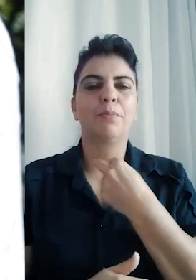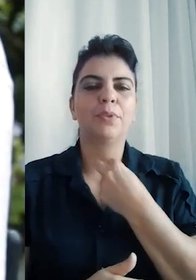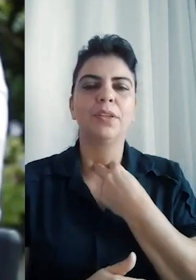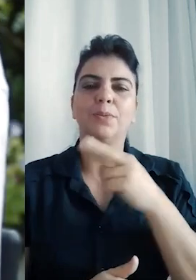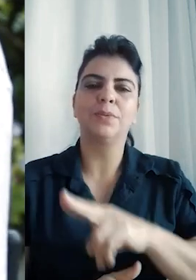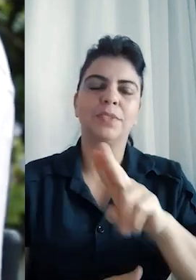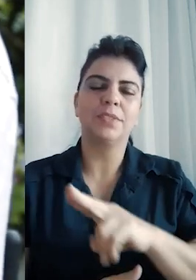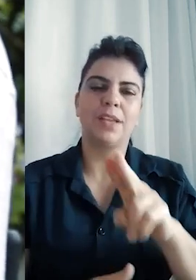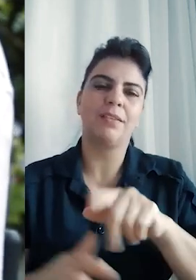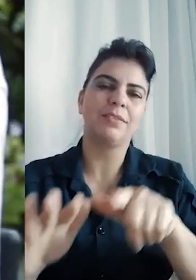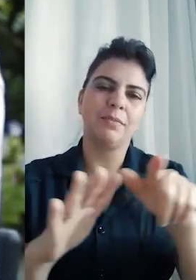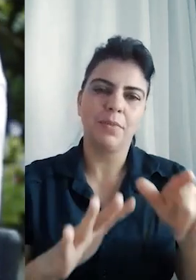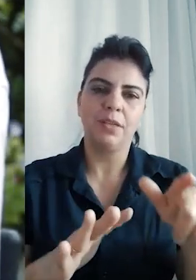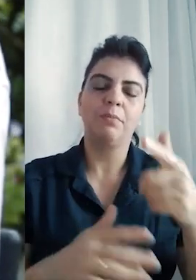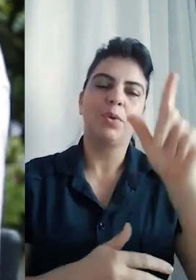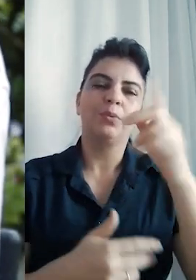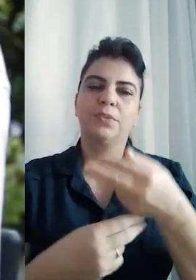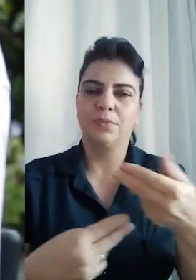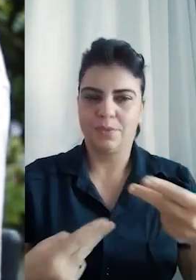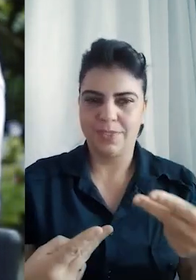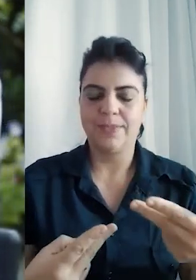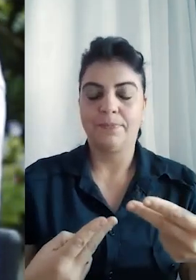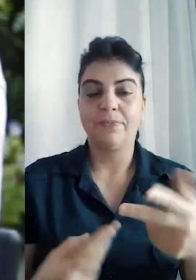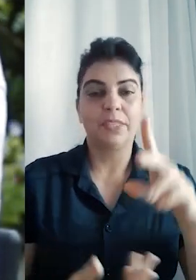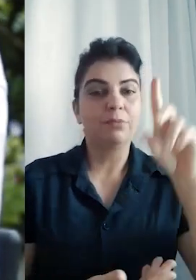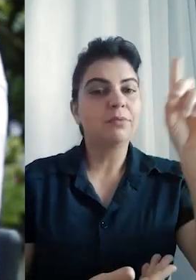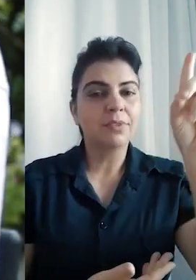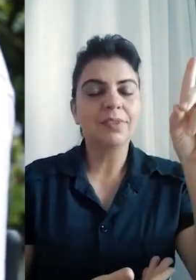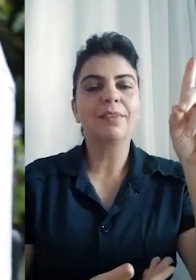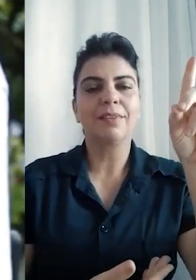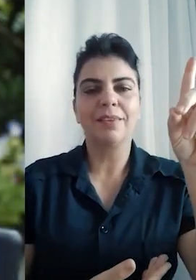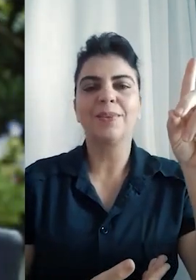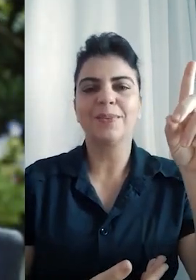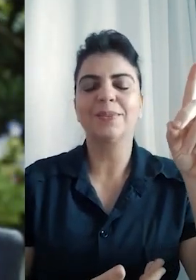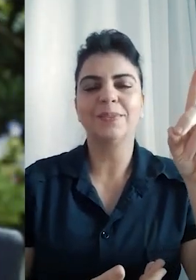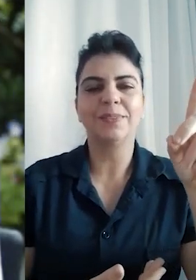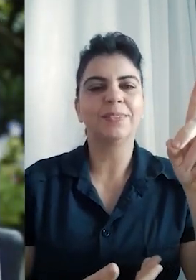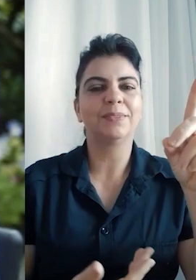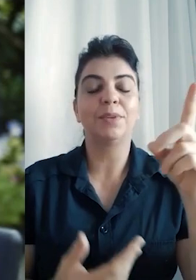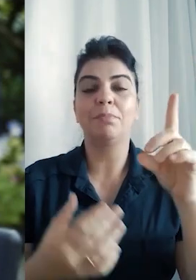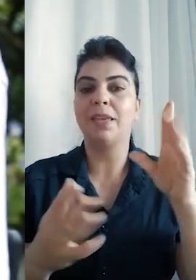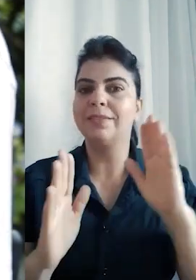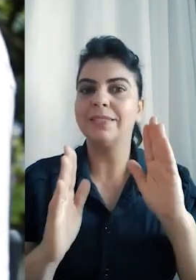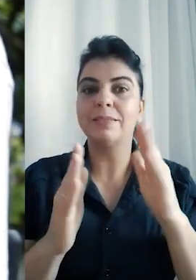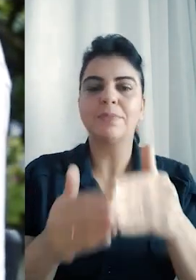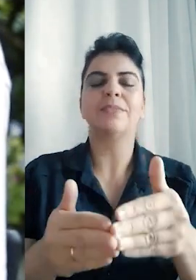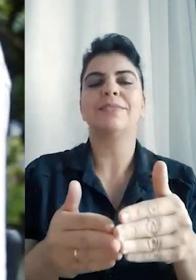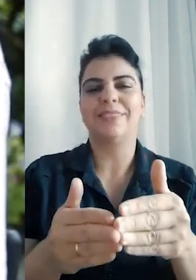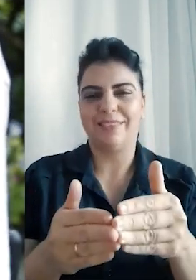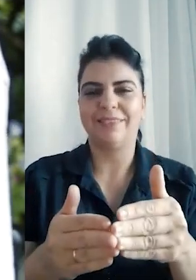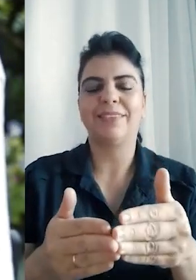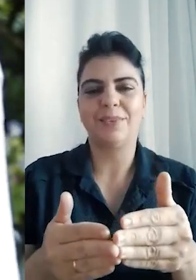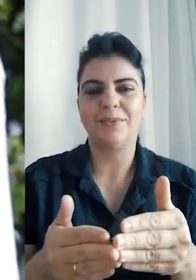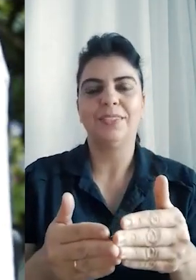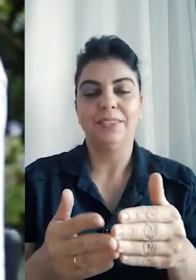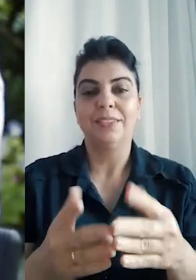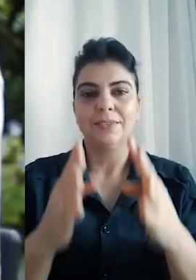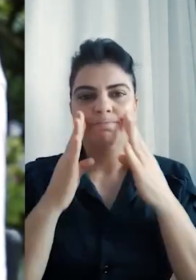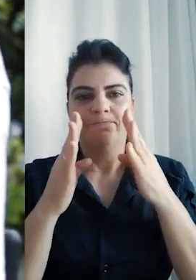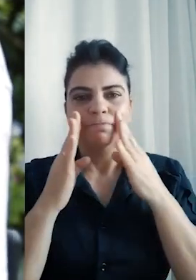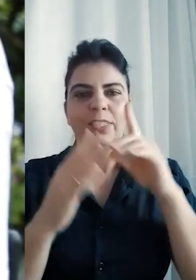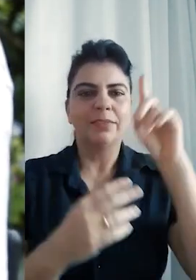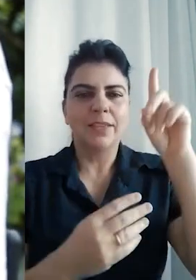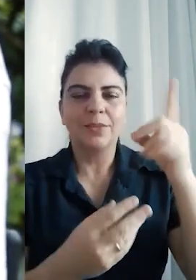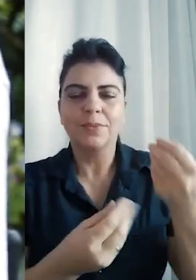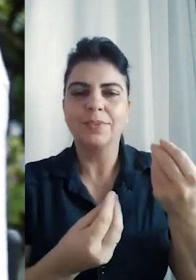não poder usar ele durante a semana para outro fim, né? Então Deus foi bem específico nisso, a gente